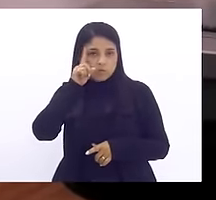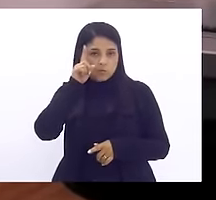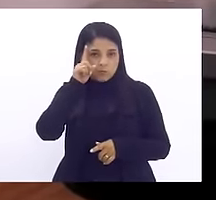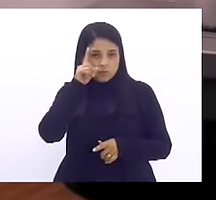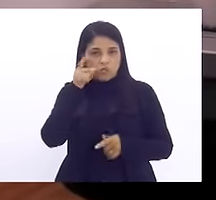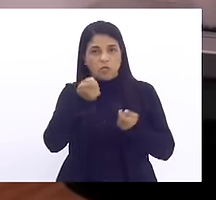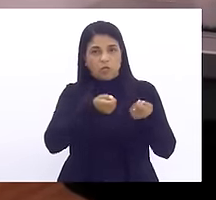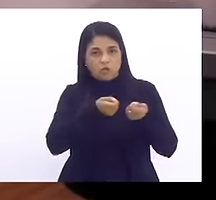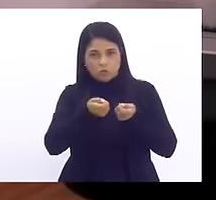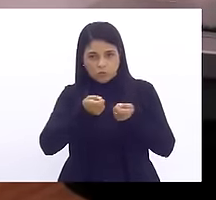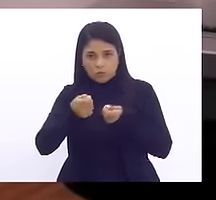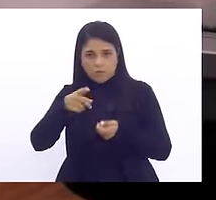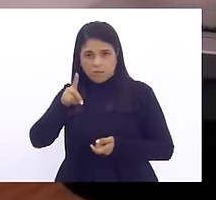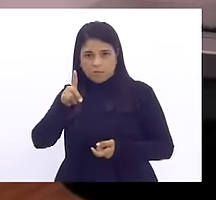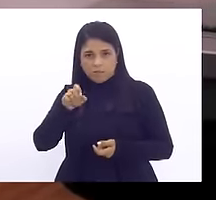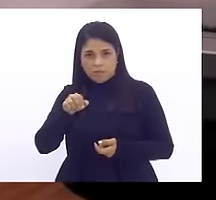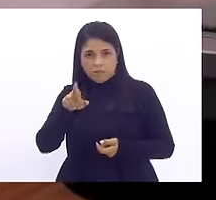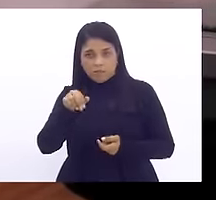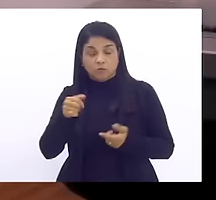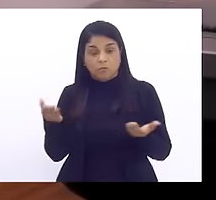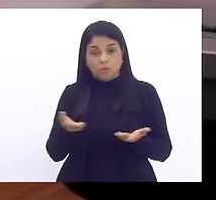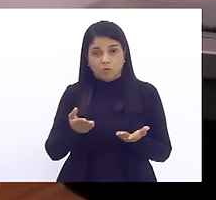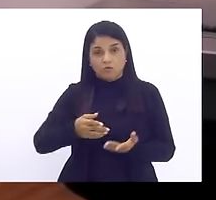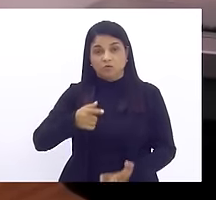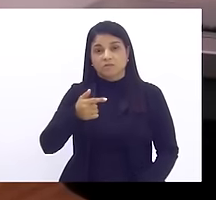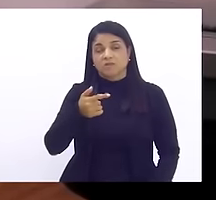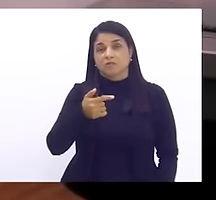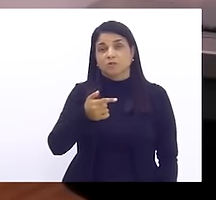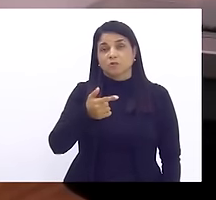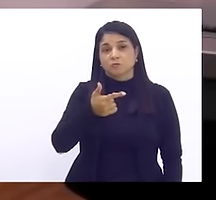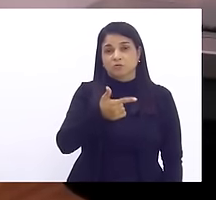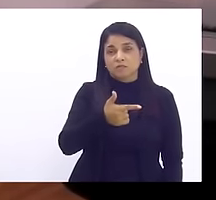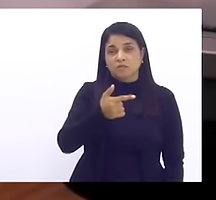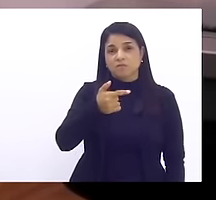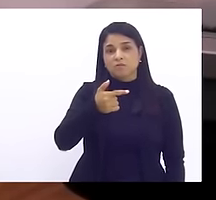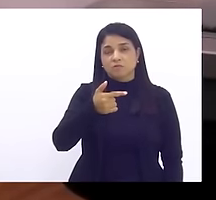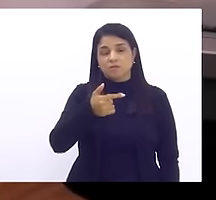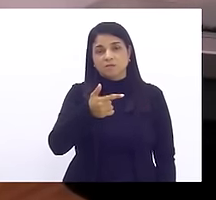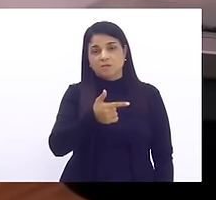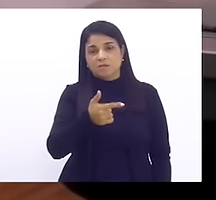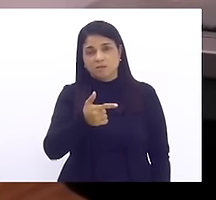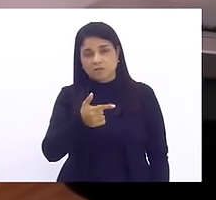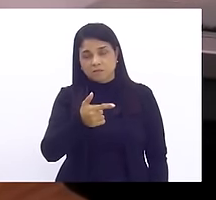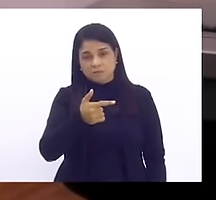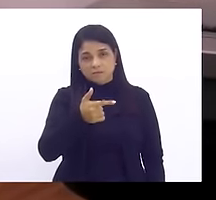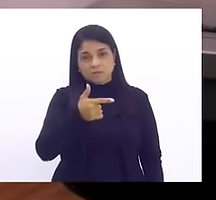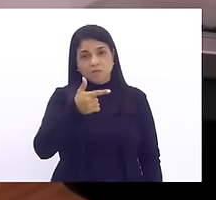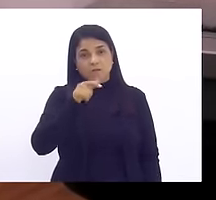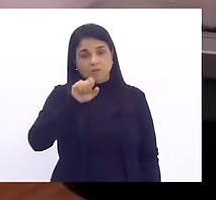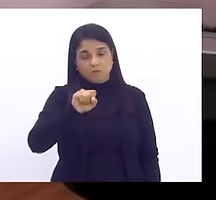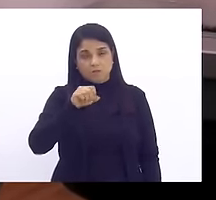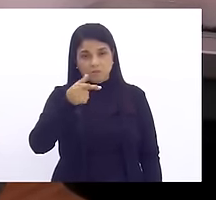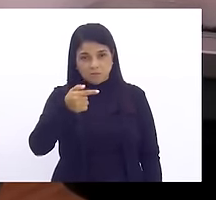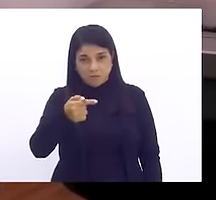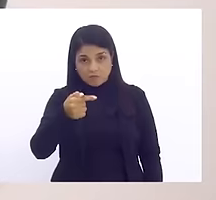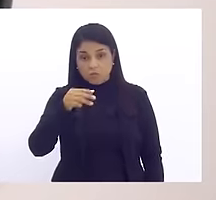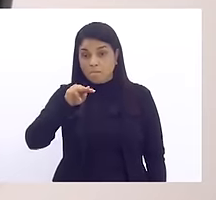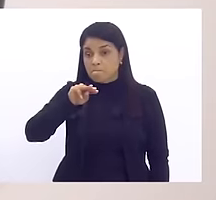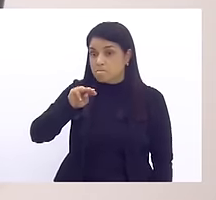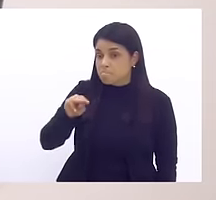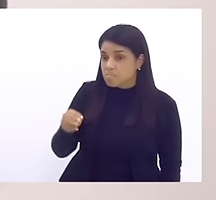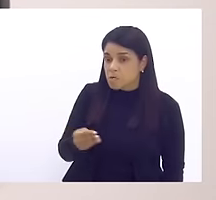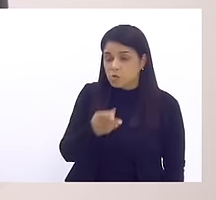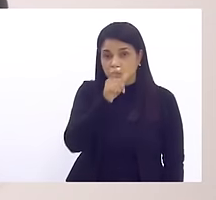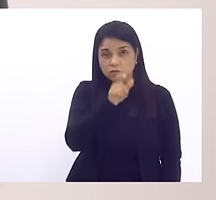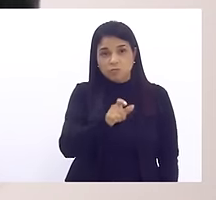data 237 milhões de pessoas foram transportadas pelos ônibus em intermunicipais Evans isso não sei porque que você